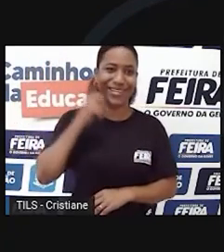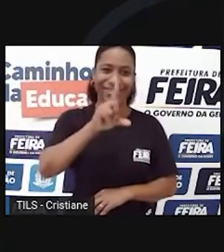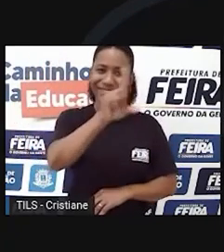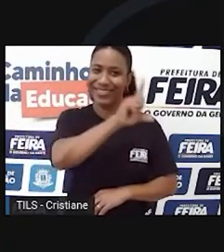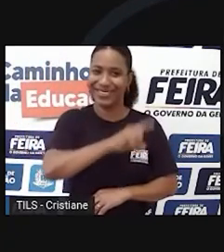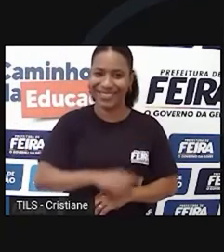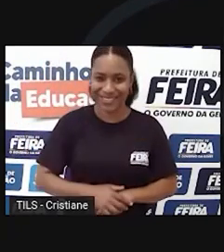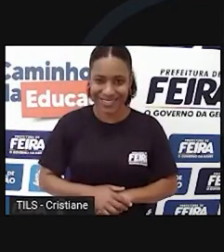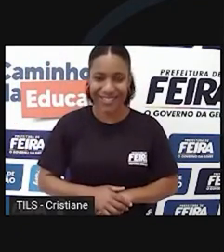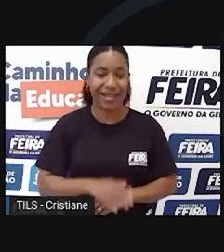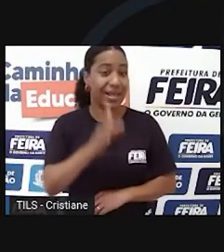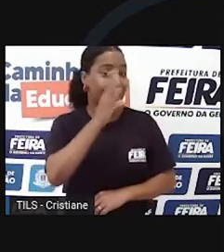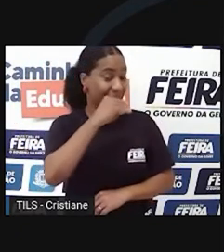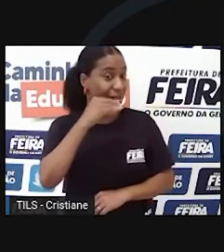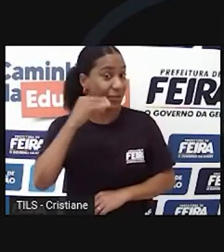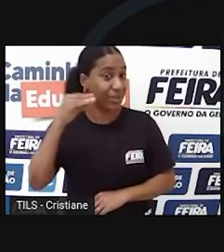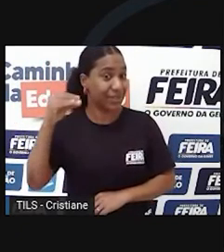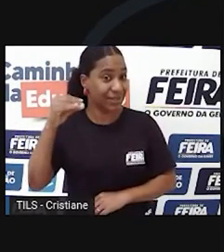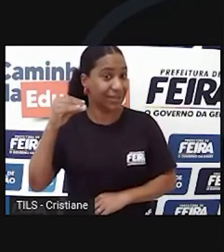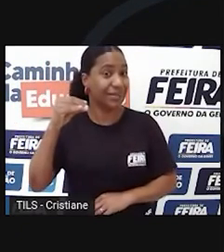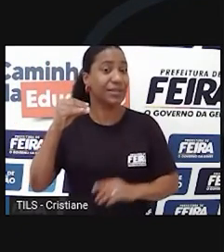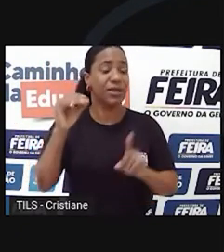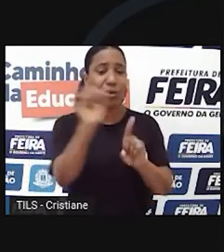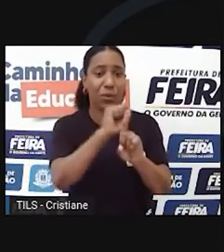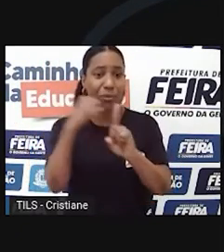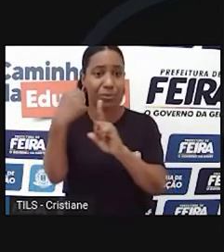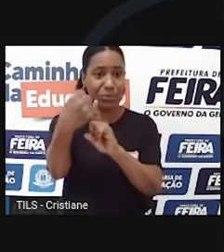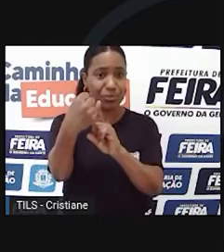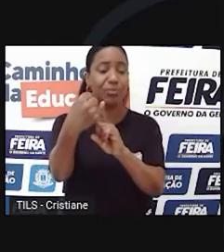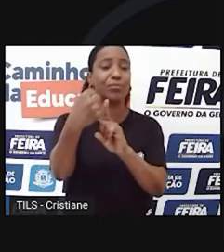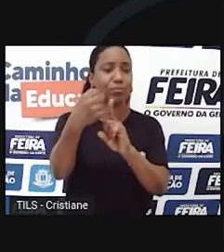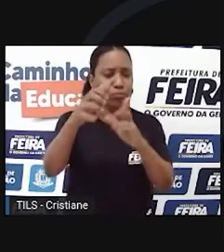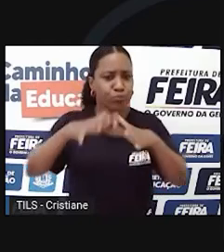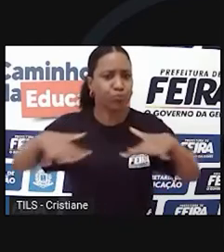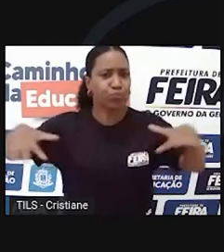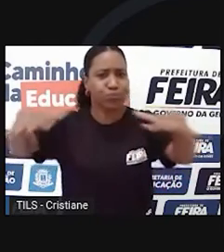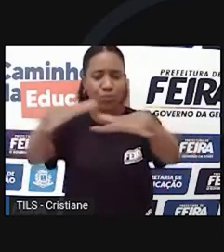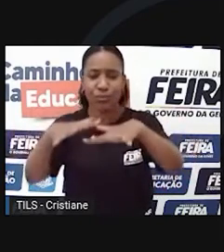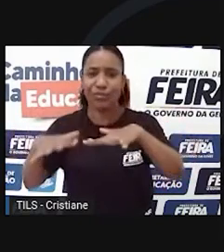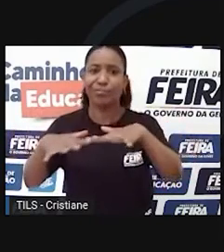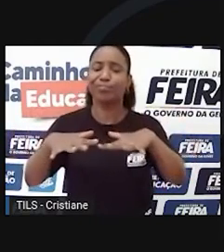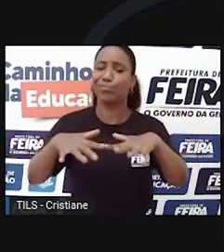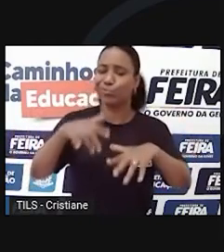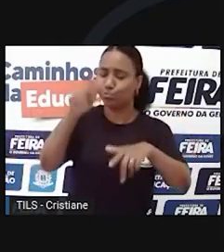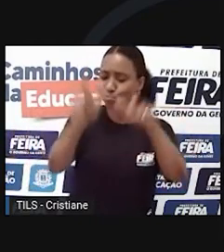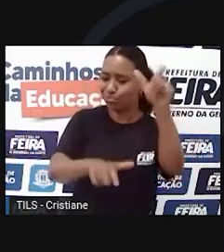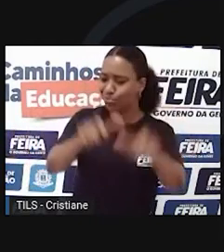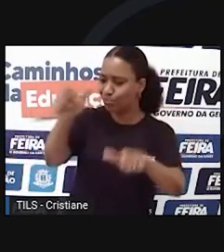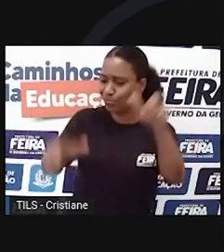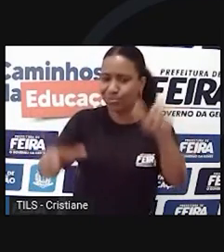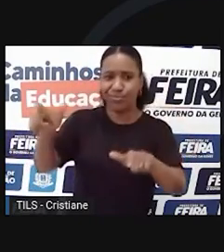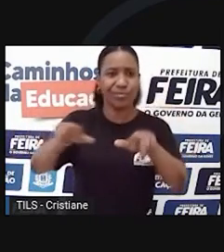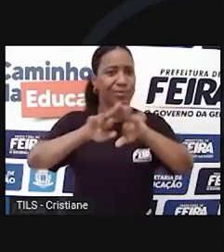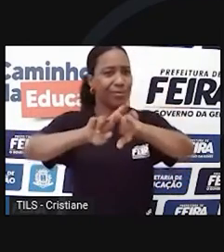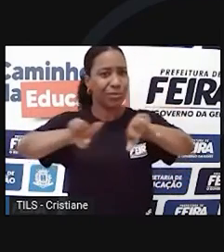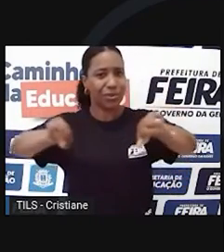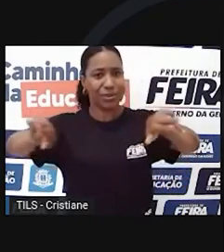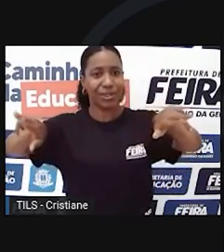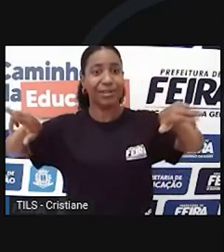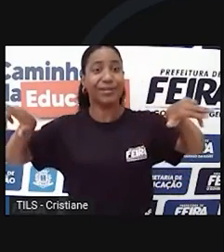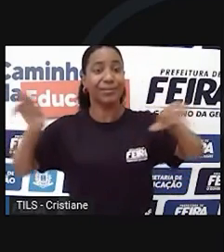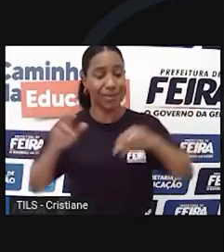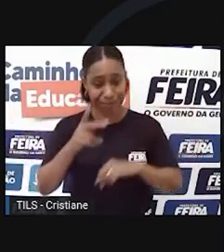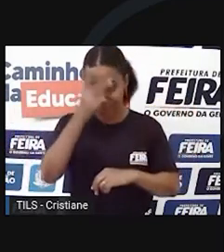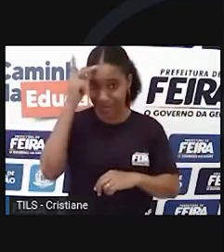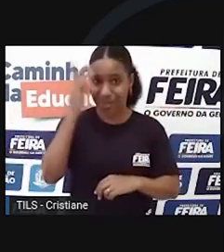qual as organizações sociais, a coesão social foi se dispersando de tal maneira que cada um vai fazendo, foi fazendo a sua passagem